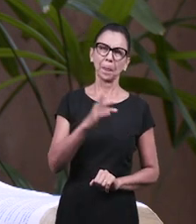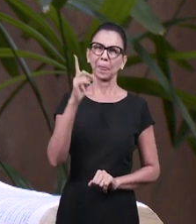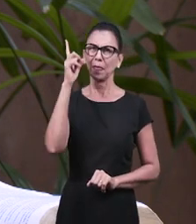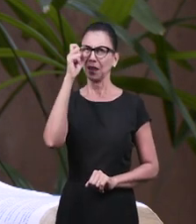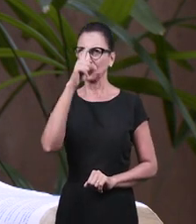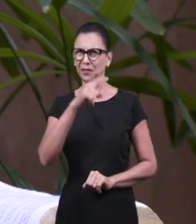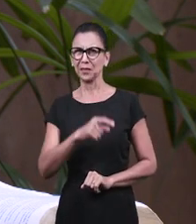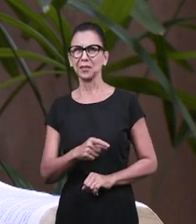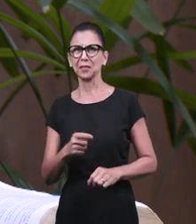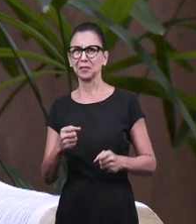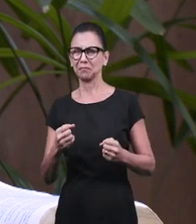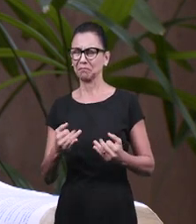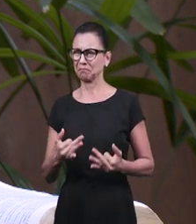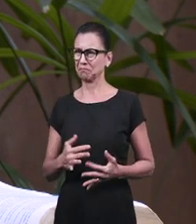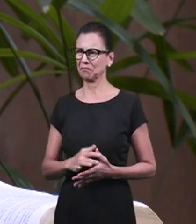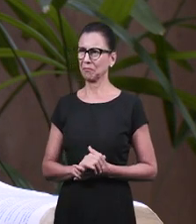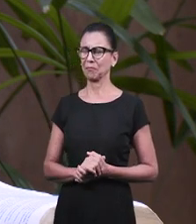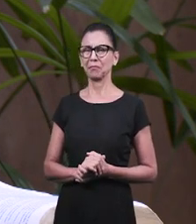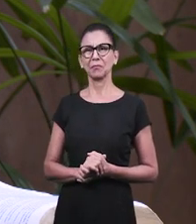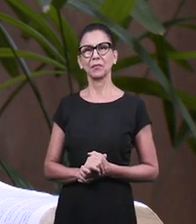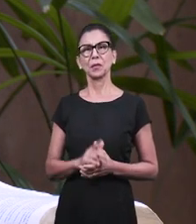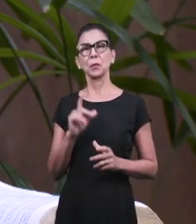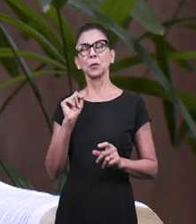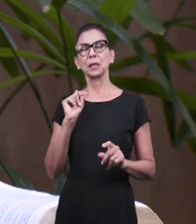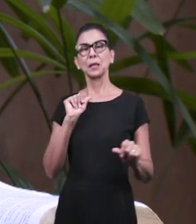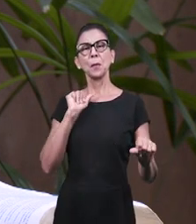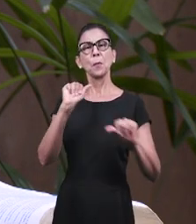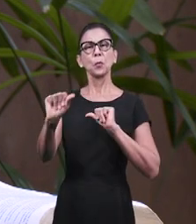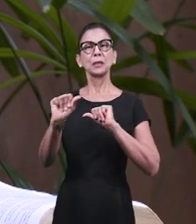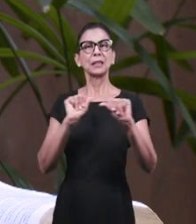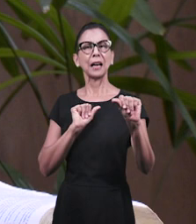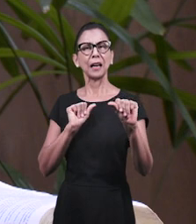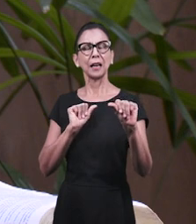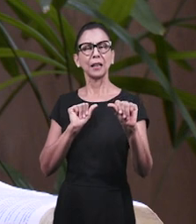né? O que era transitório?